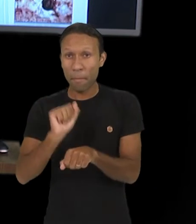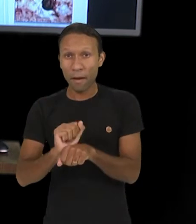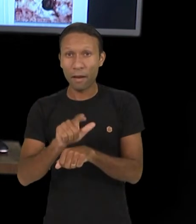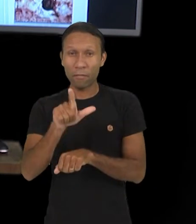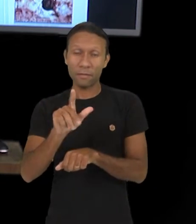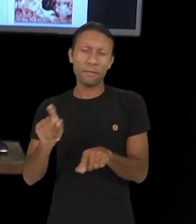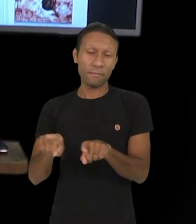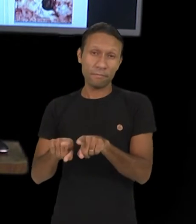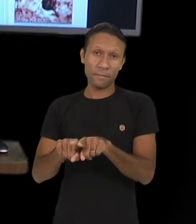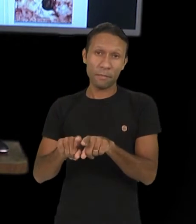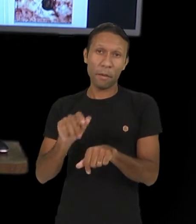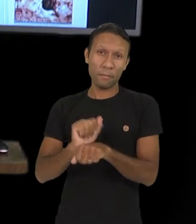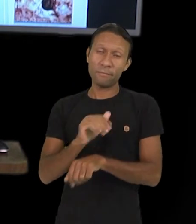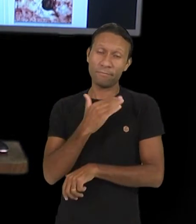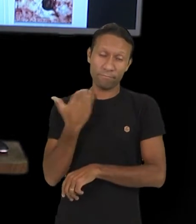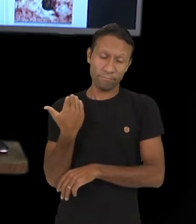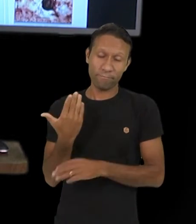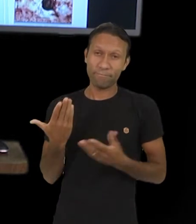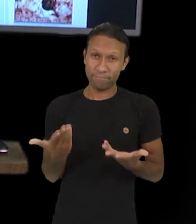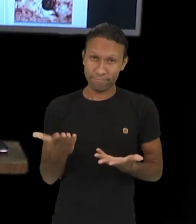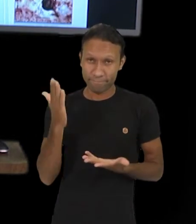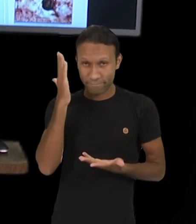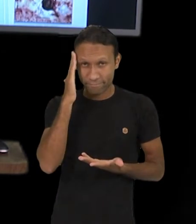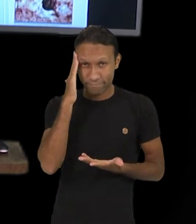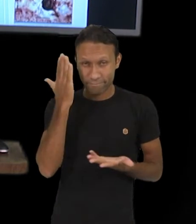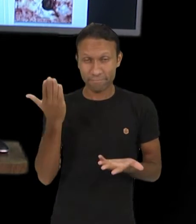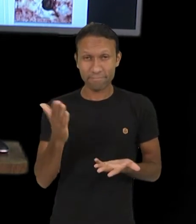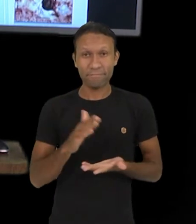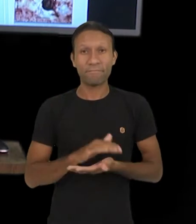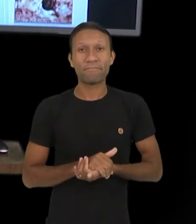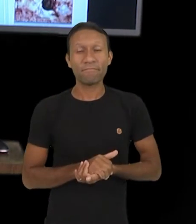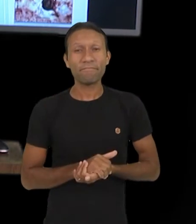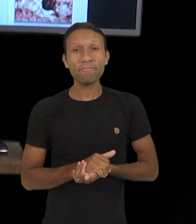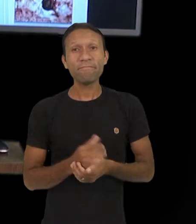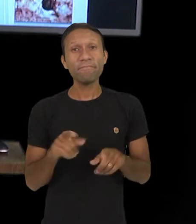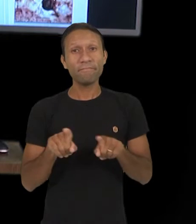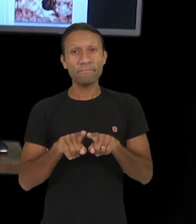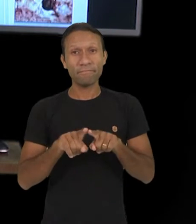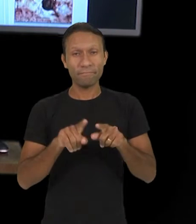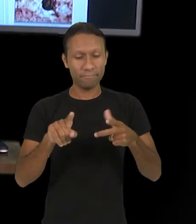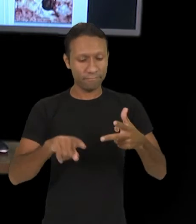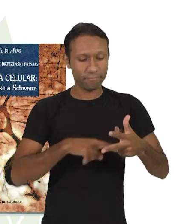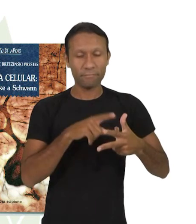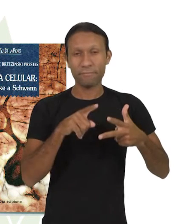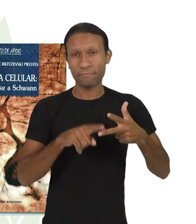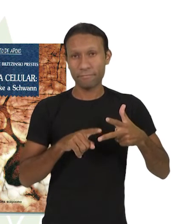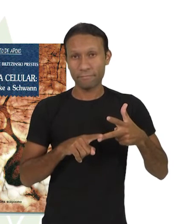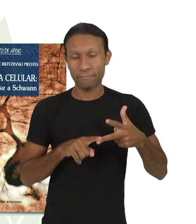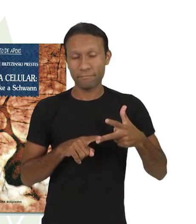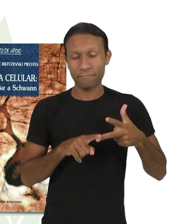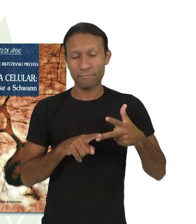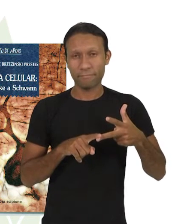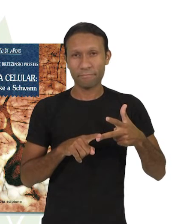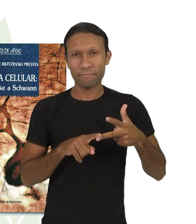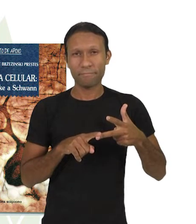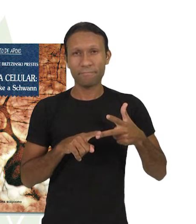para de funcionar também e você morre, tá bom? E, lógico, o terceiro ponto fala